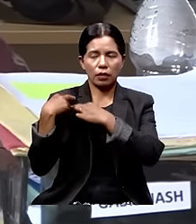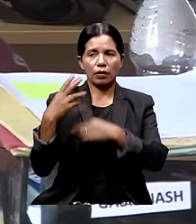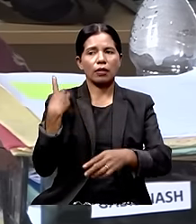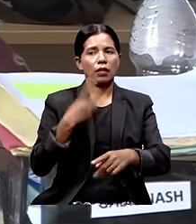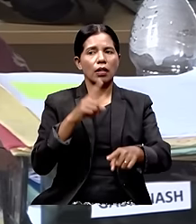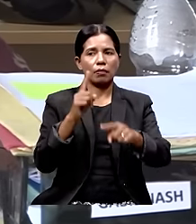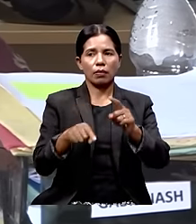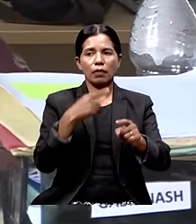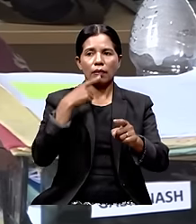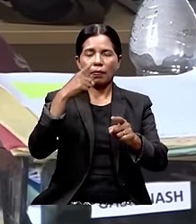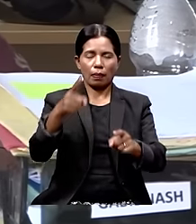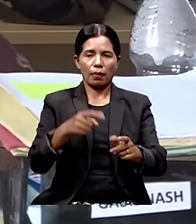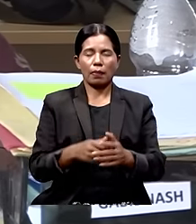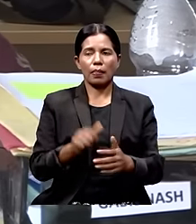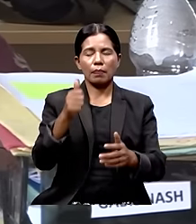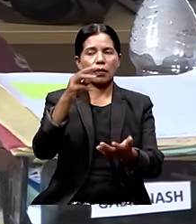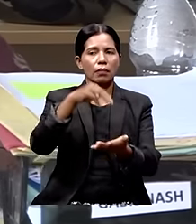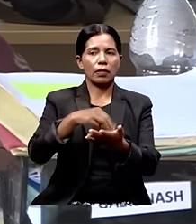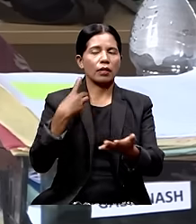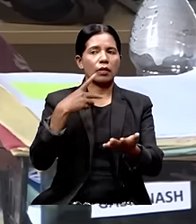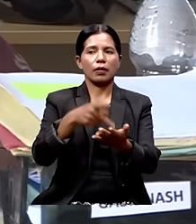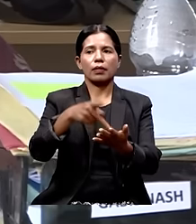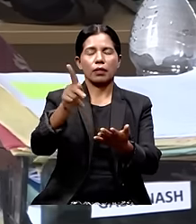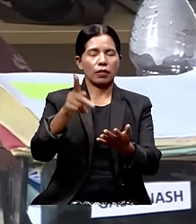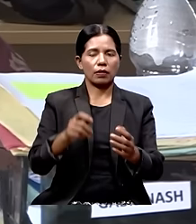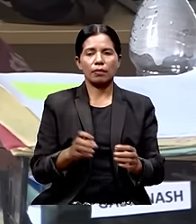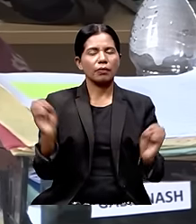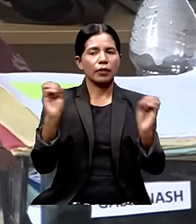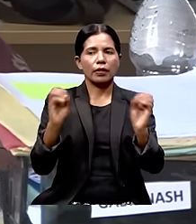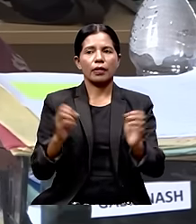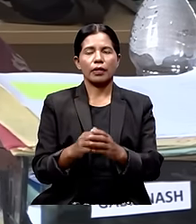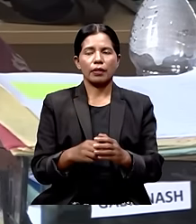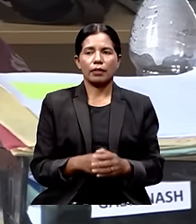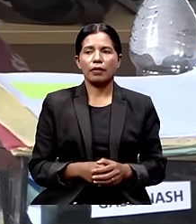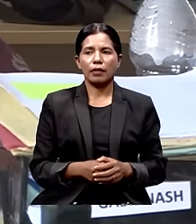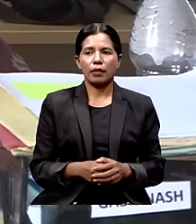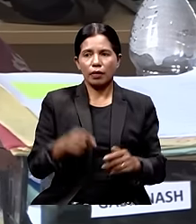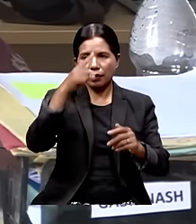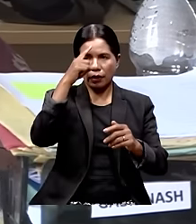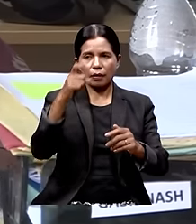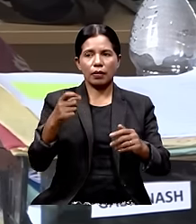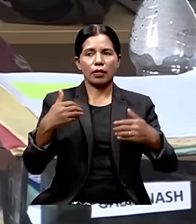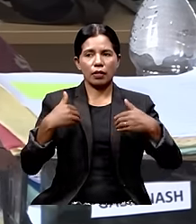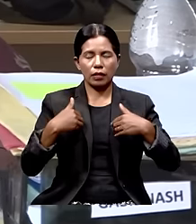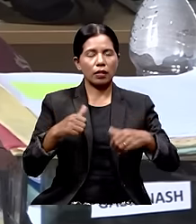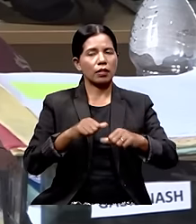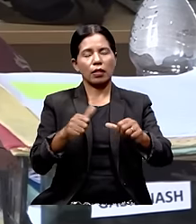hay otro sistema de estos 10 miliardos, ya no se necesita que y tal pagamento de la de jerarquía. También se buat valo más la